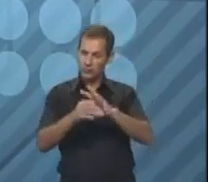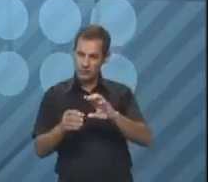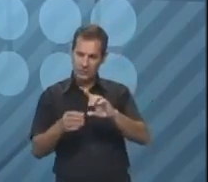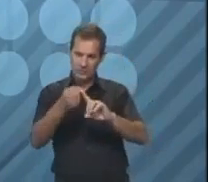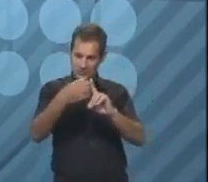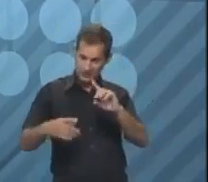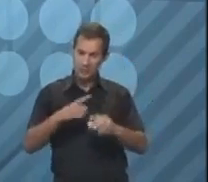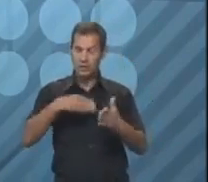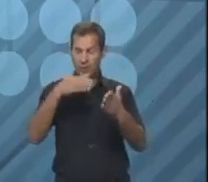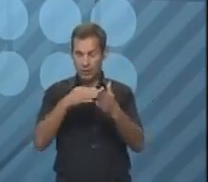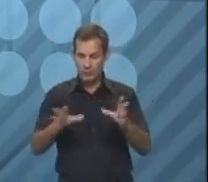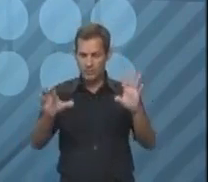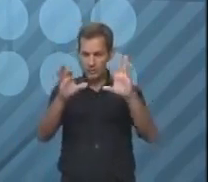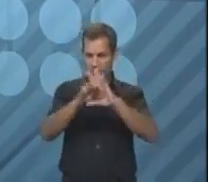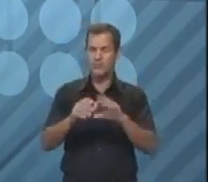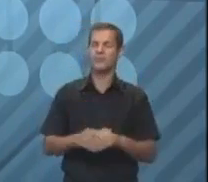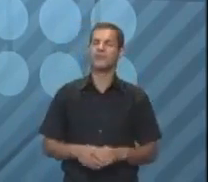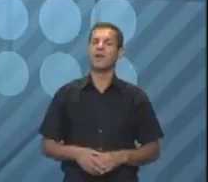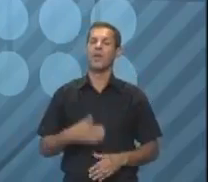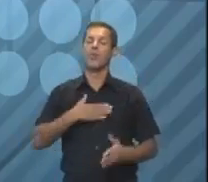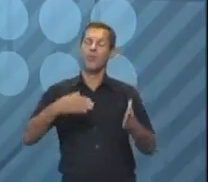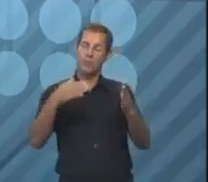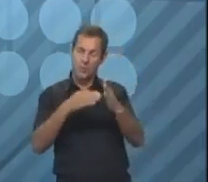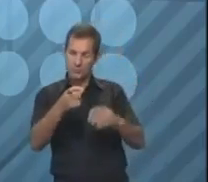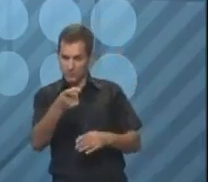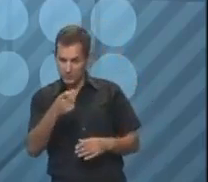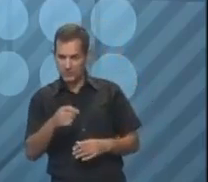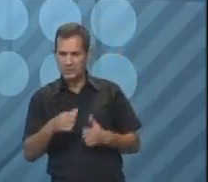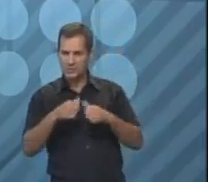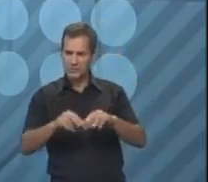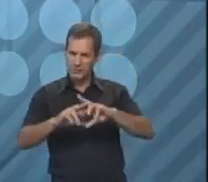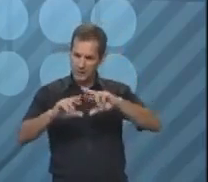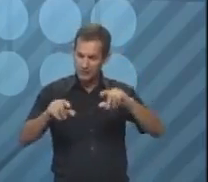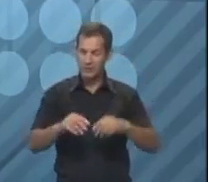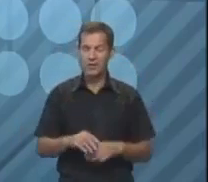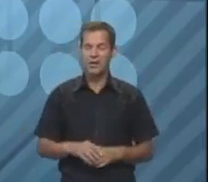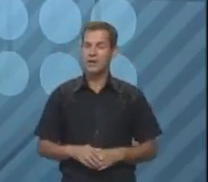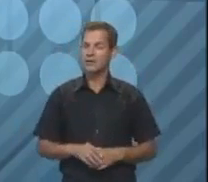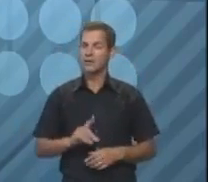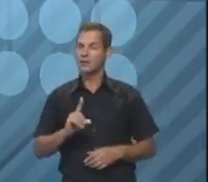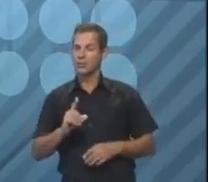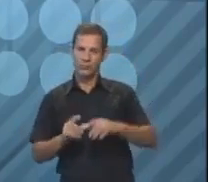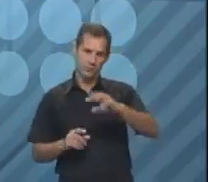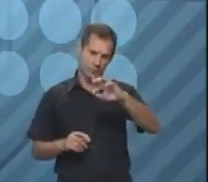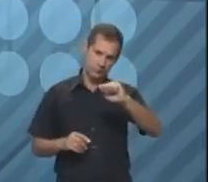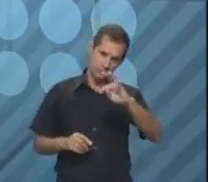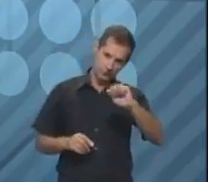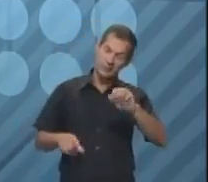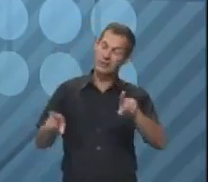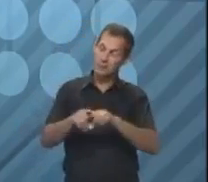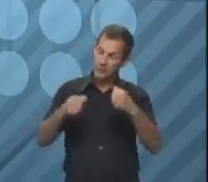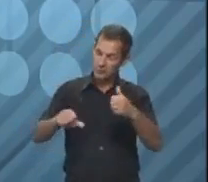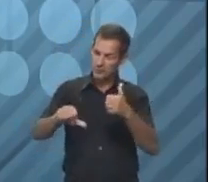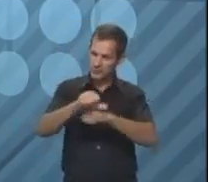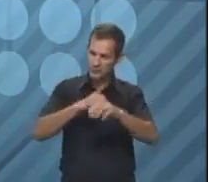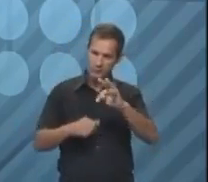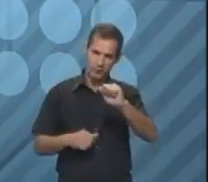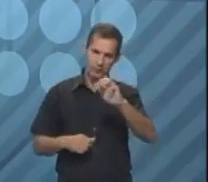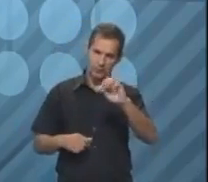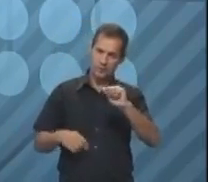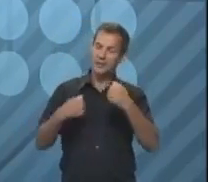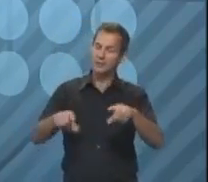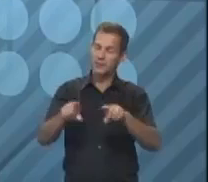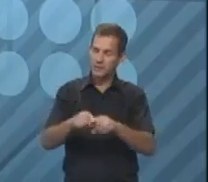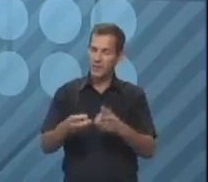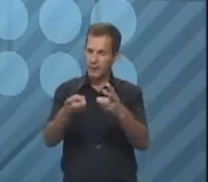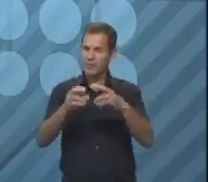definida, então eu tenho limites de integração. O meu limite, o meu x que está variando e não o meu θ. Então eu preciso também transformar o meu θ. Eu